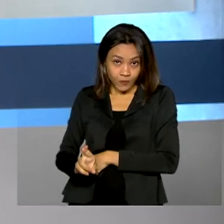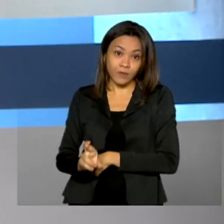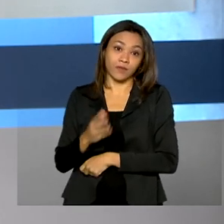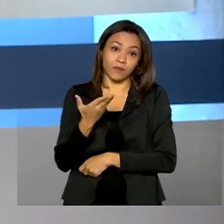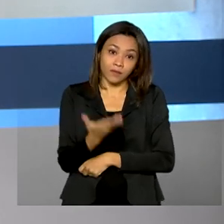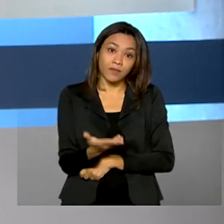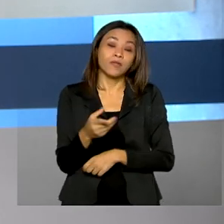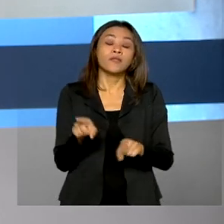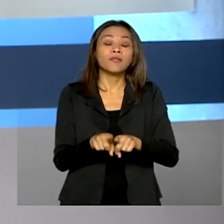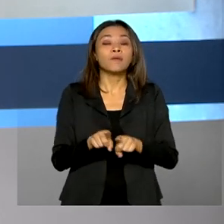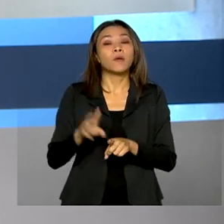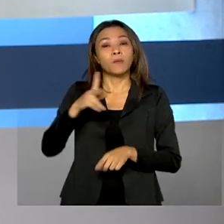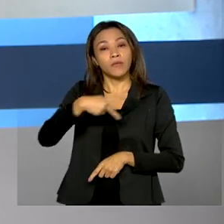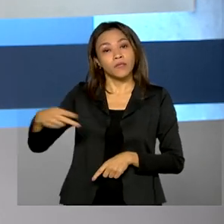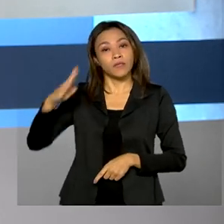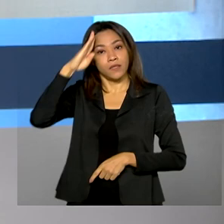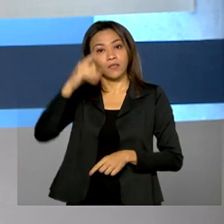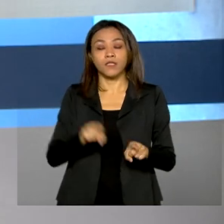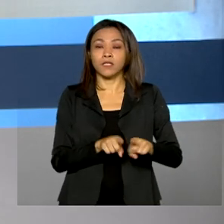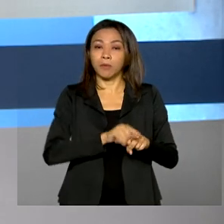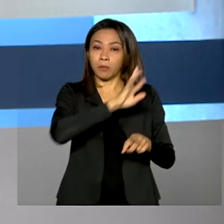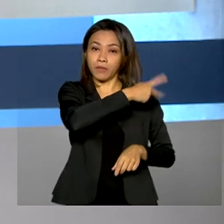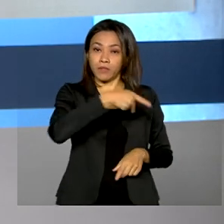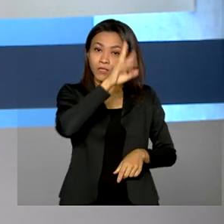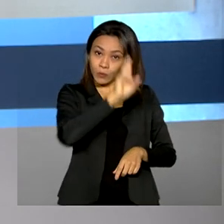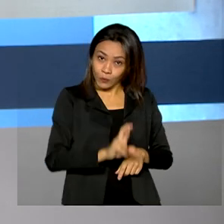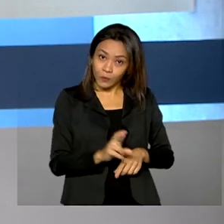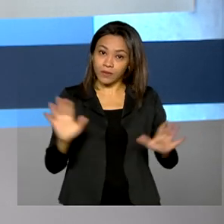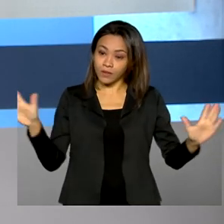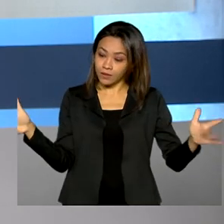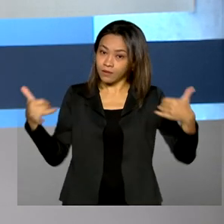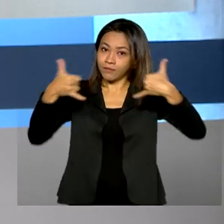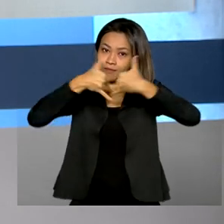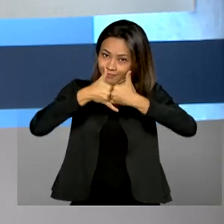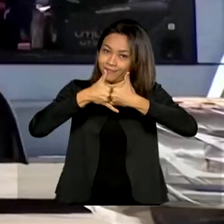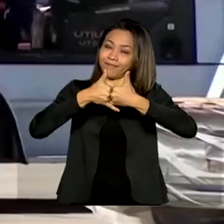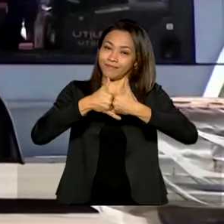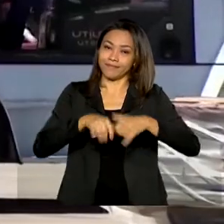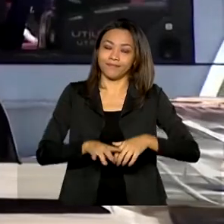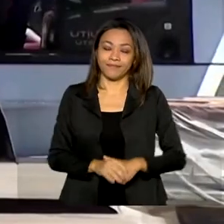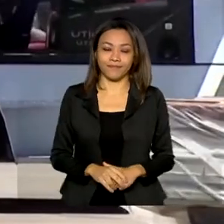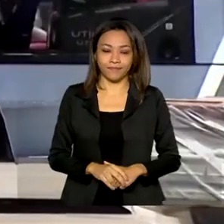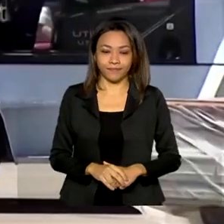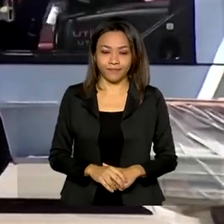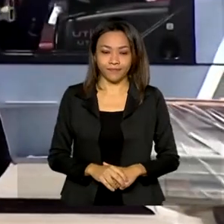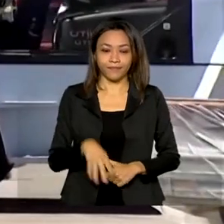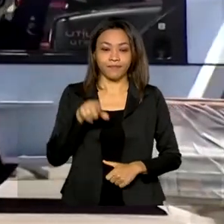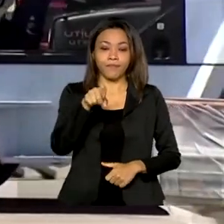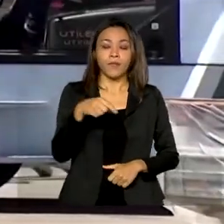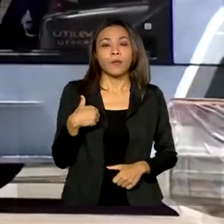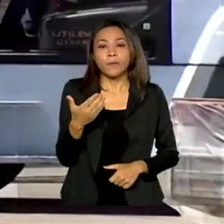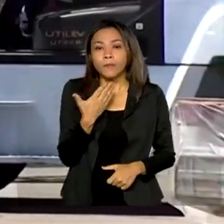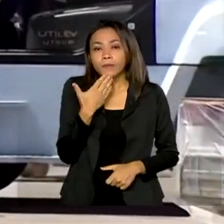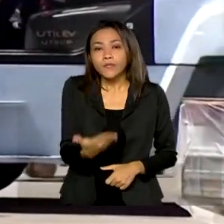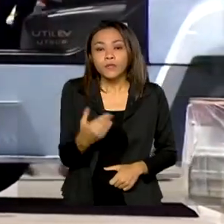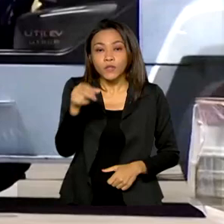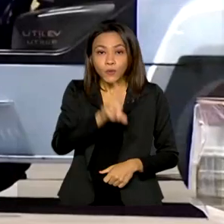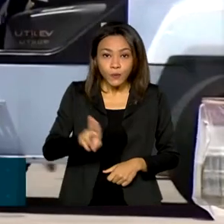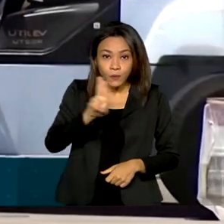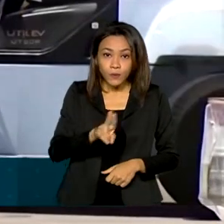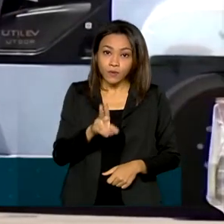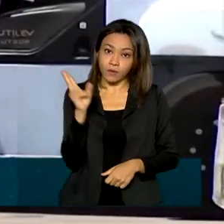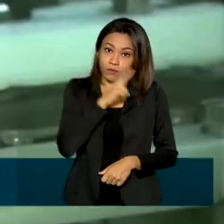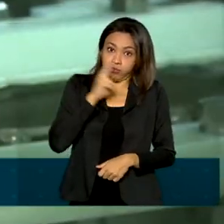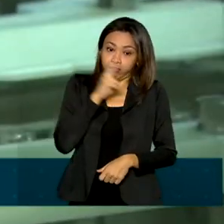Jair Bolsonaro e o presidente russo Vladimir Putin conversaram por telefone. O pedido de uso emergencial